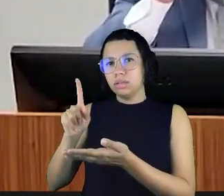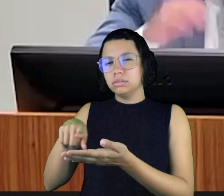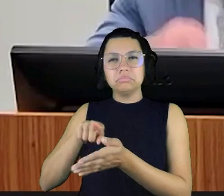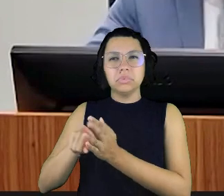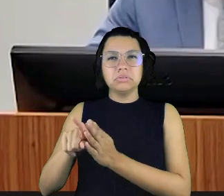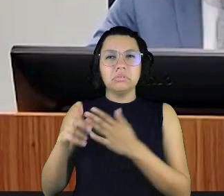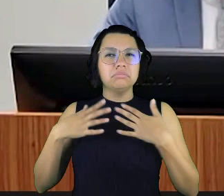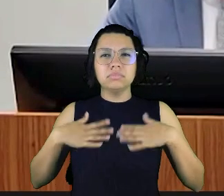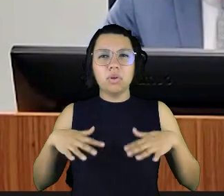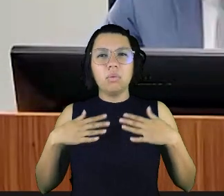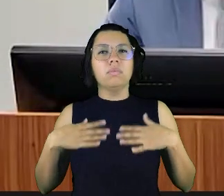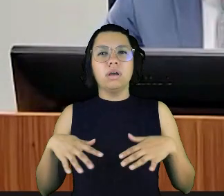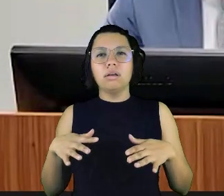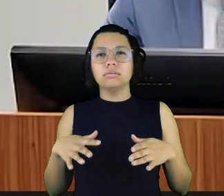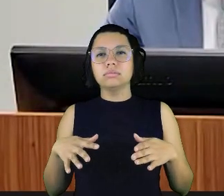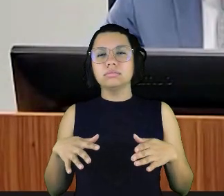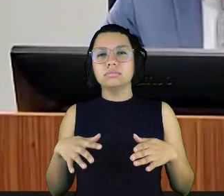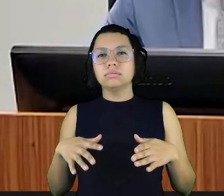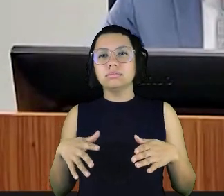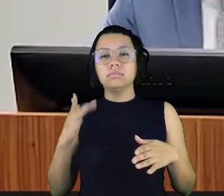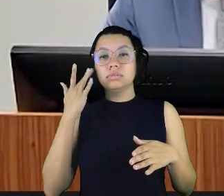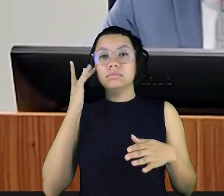for o caso, abrir